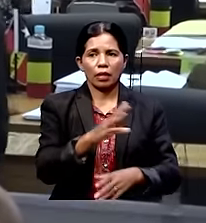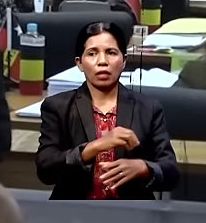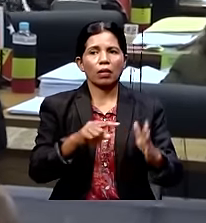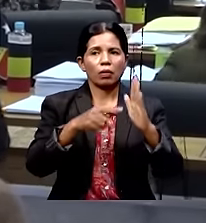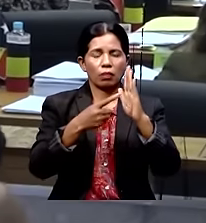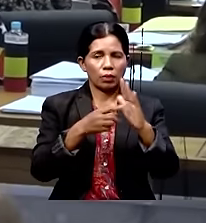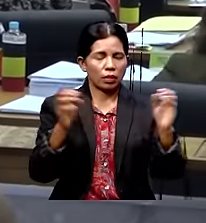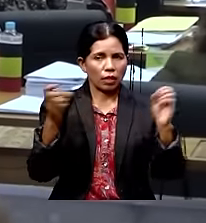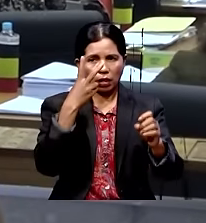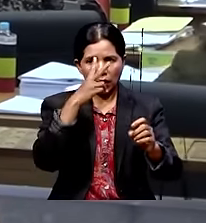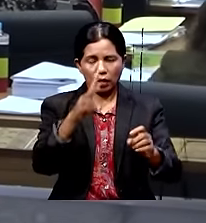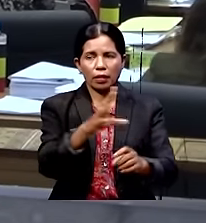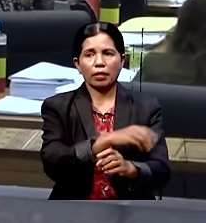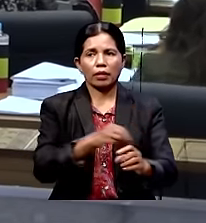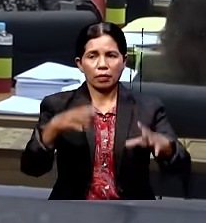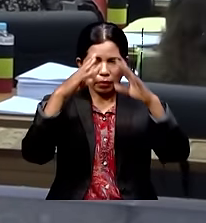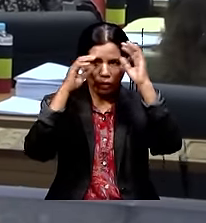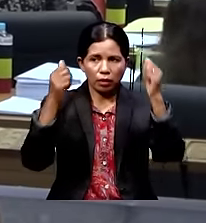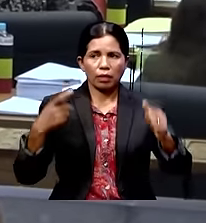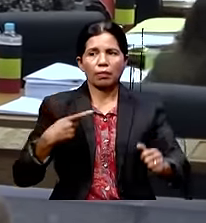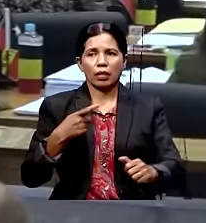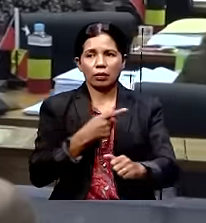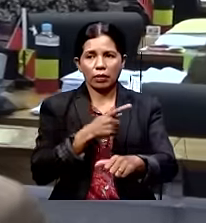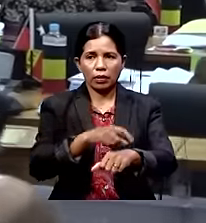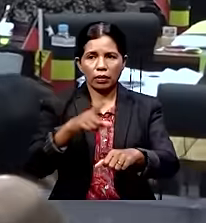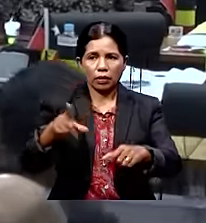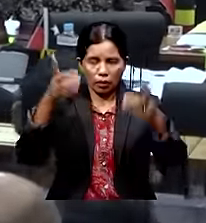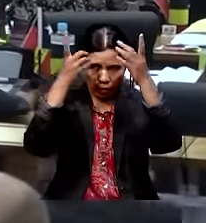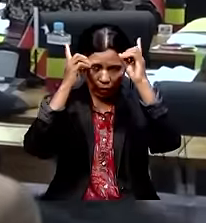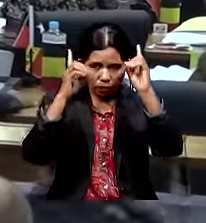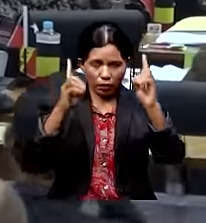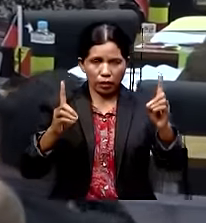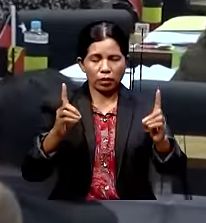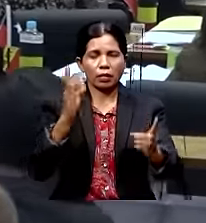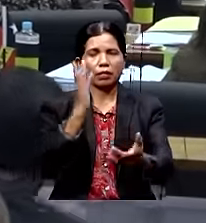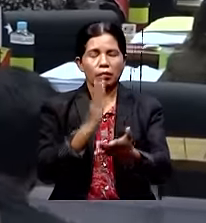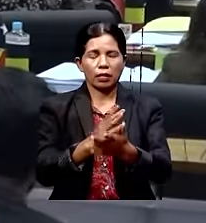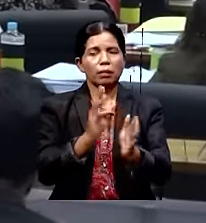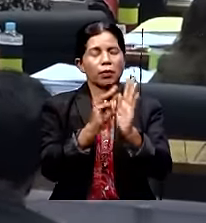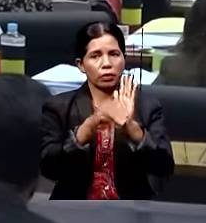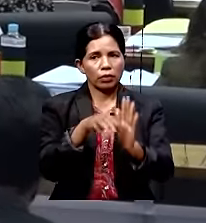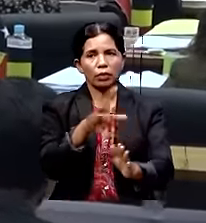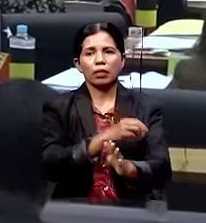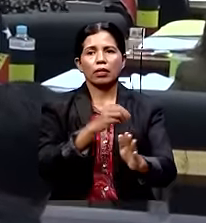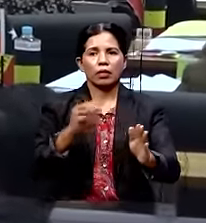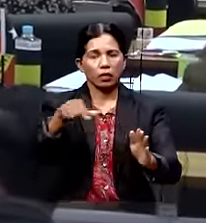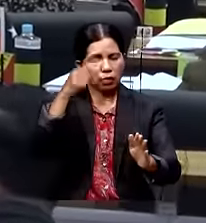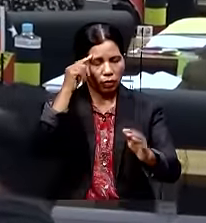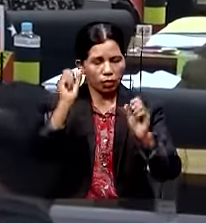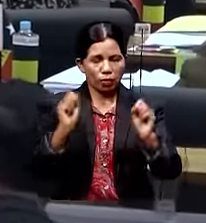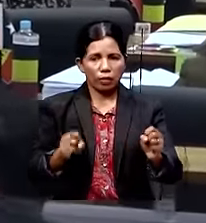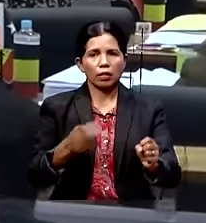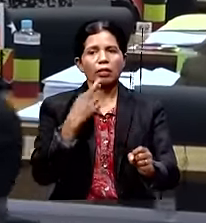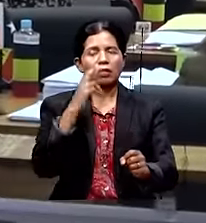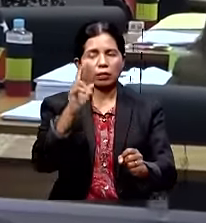lá controlado, quando o presidente do Parlamento Nacional decide plenária pausa e minuto balão, já foi no governo pela resposta